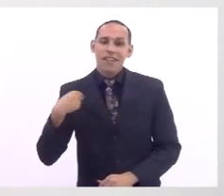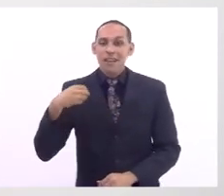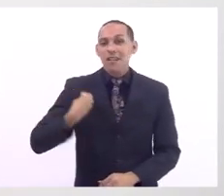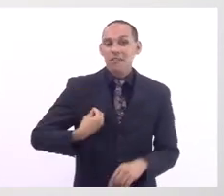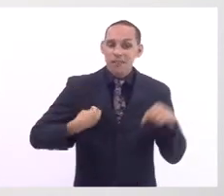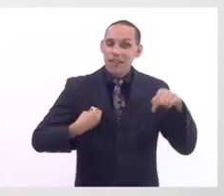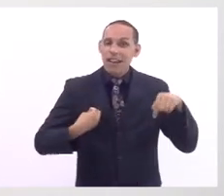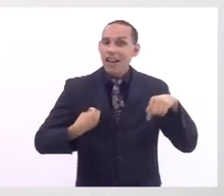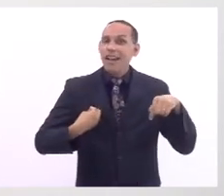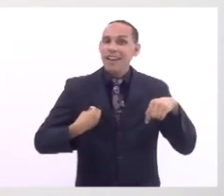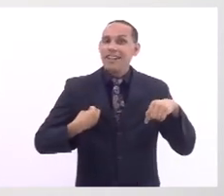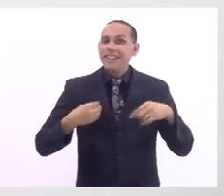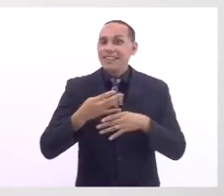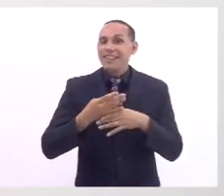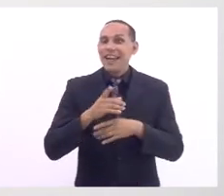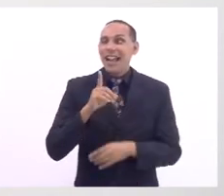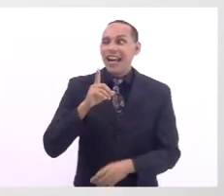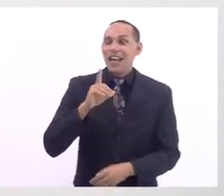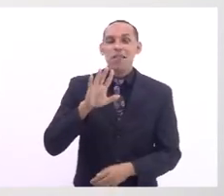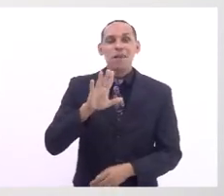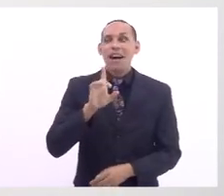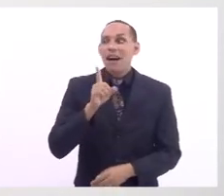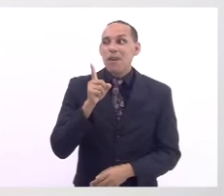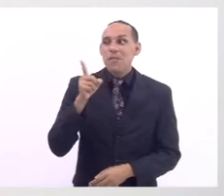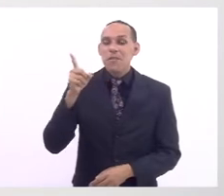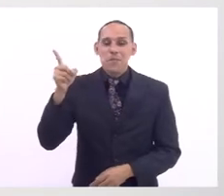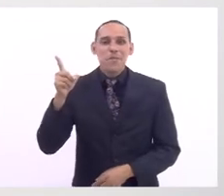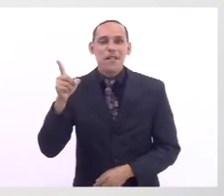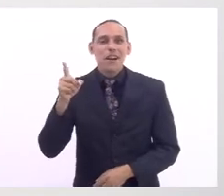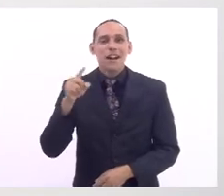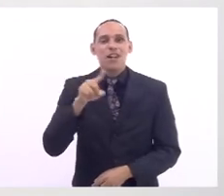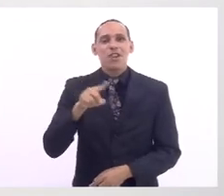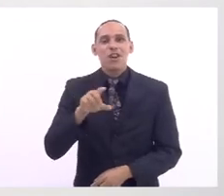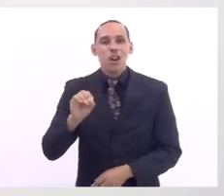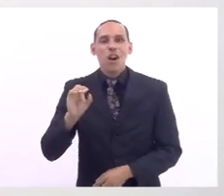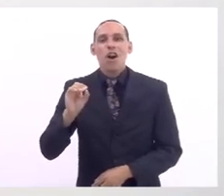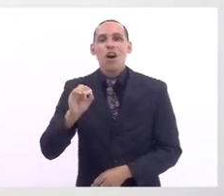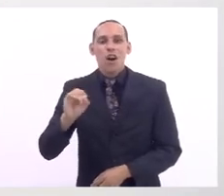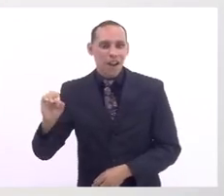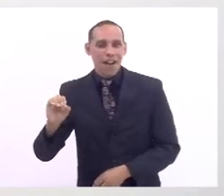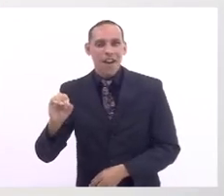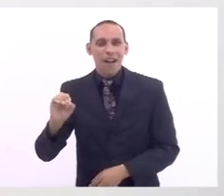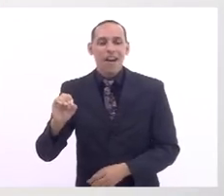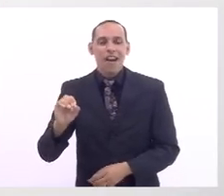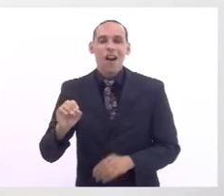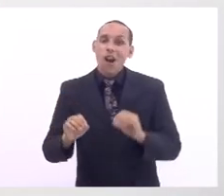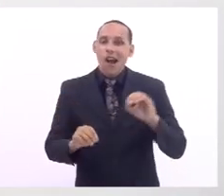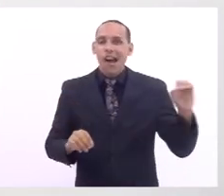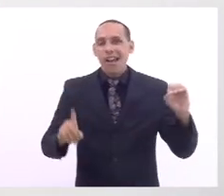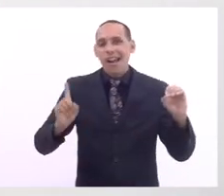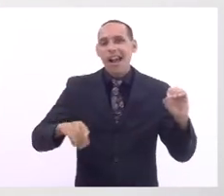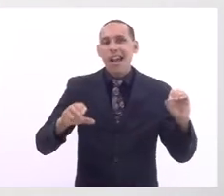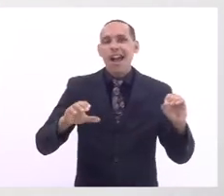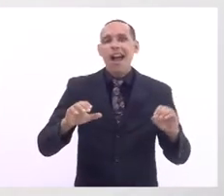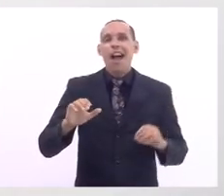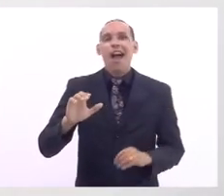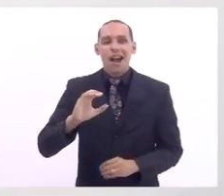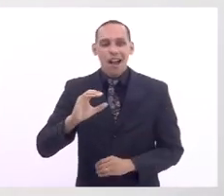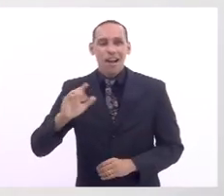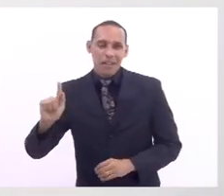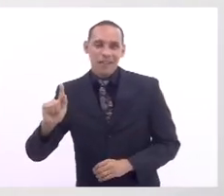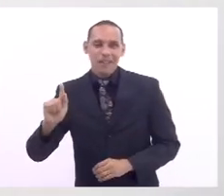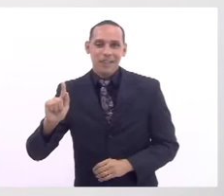mas eu moro em Campo Grande na zona oeste da cidade acaba que a cidade nessa cidade maravilhosa